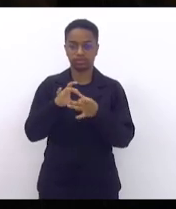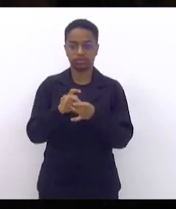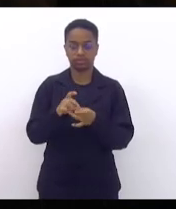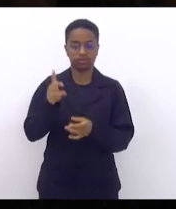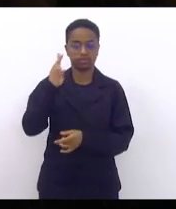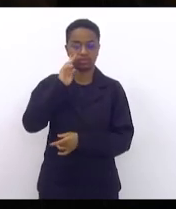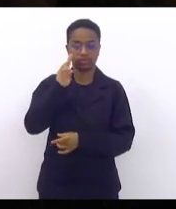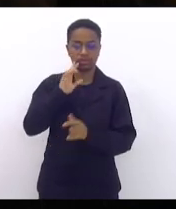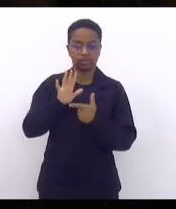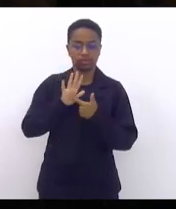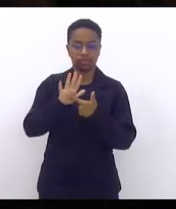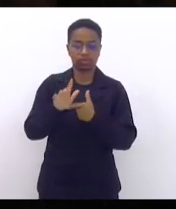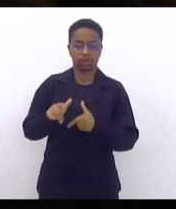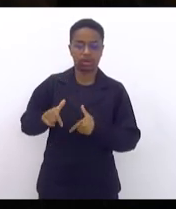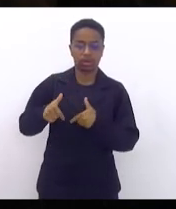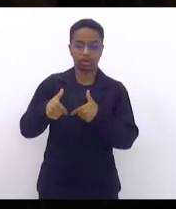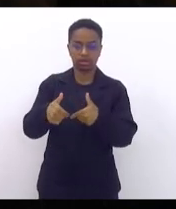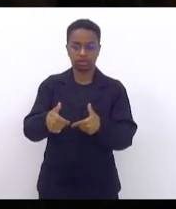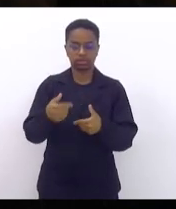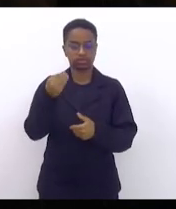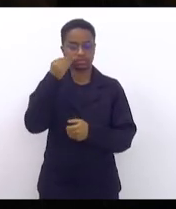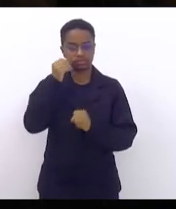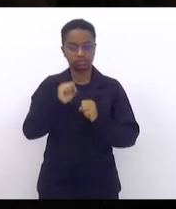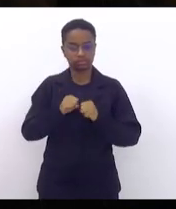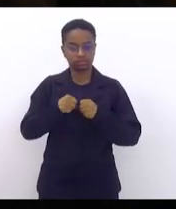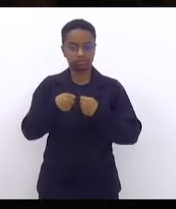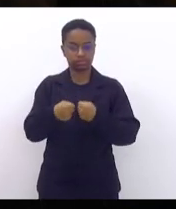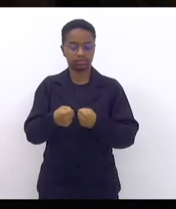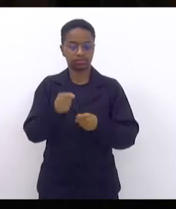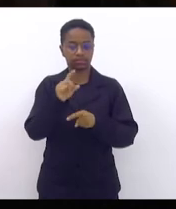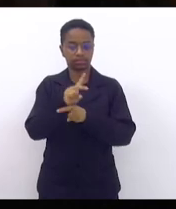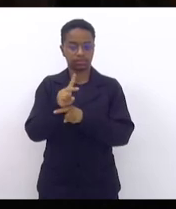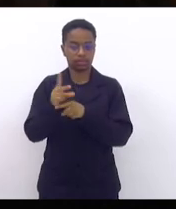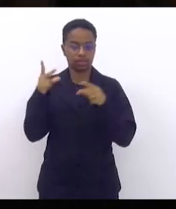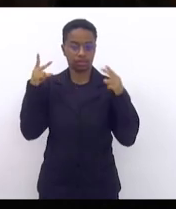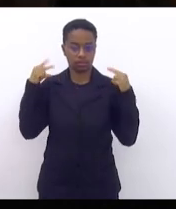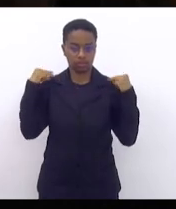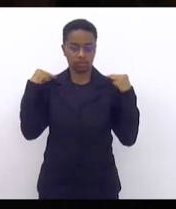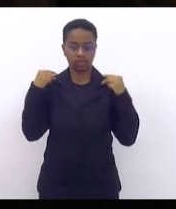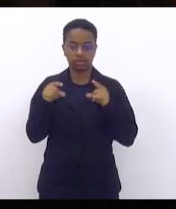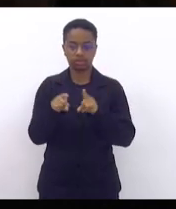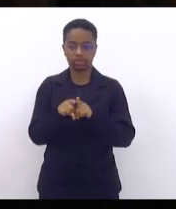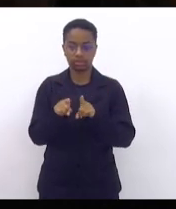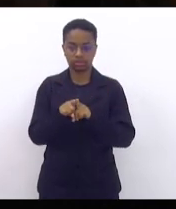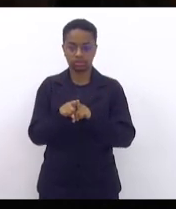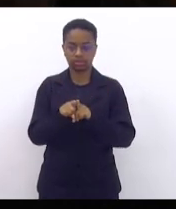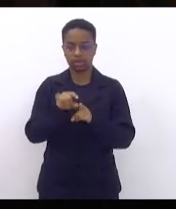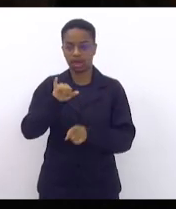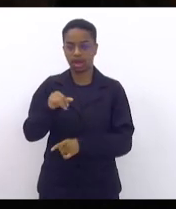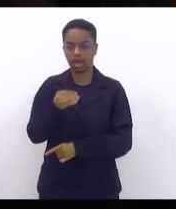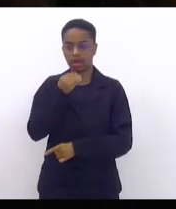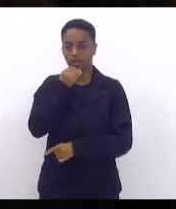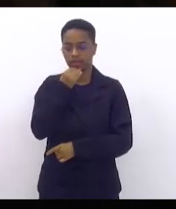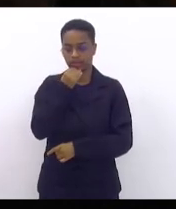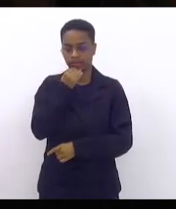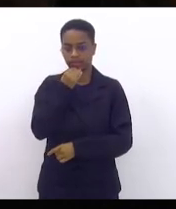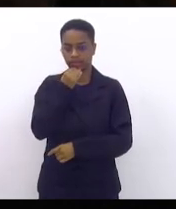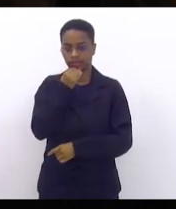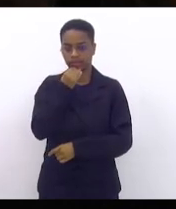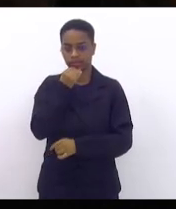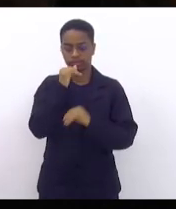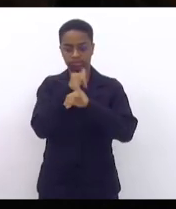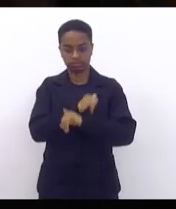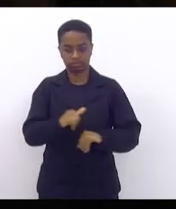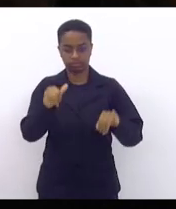atuação em defesa do motorista e ainda aproveitando as